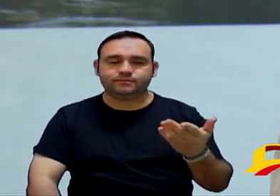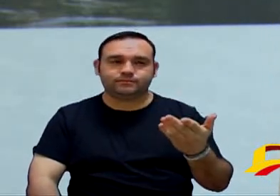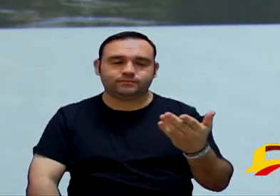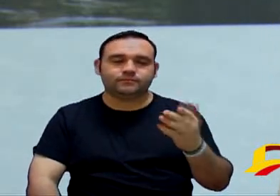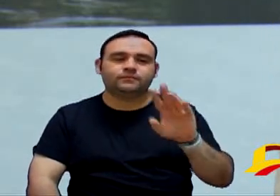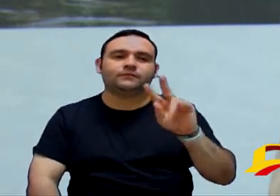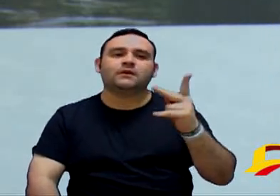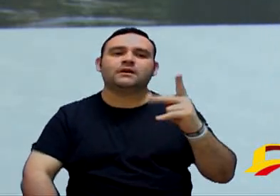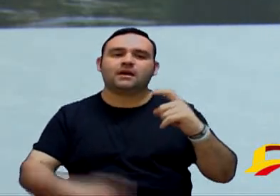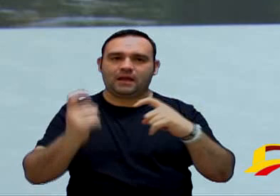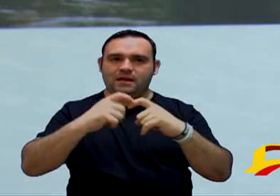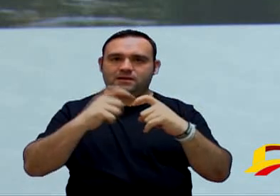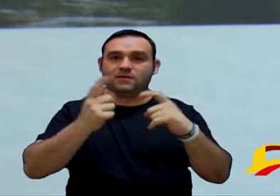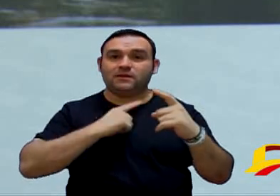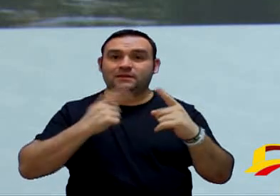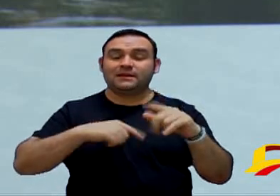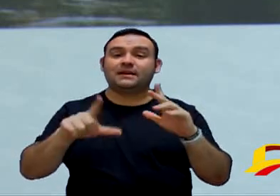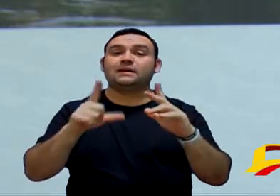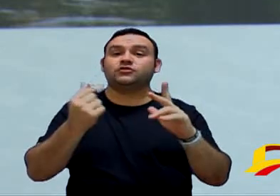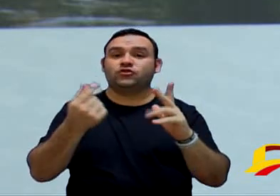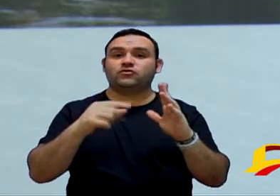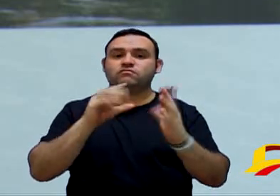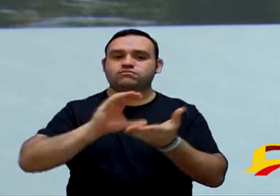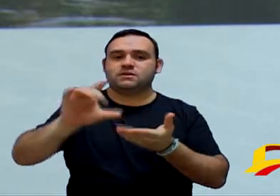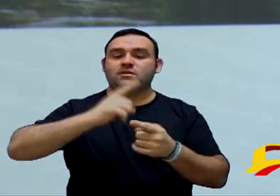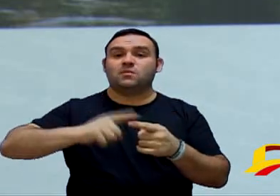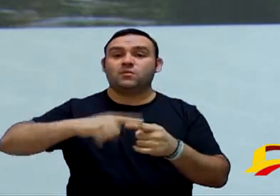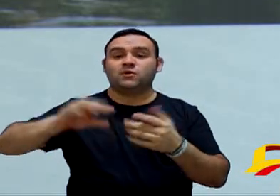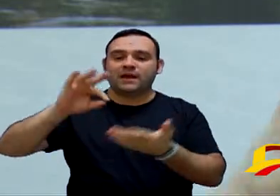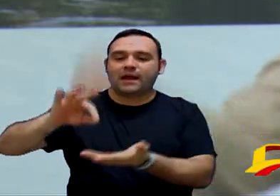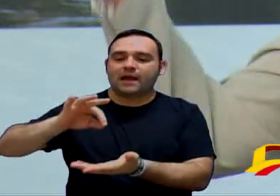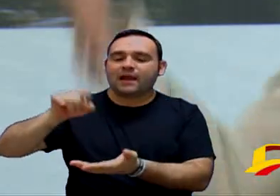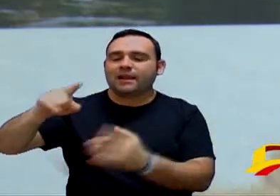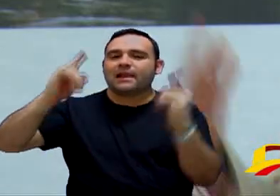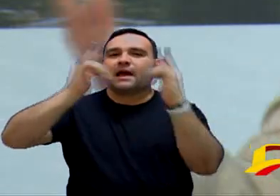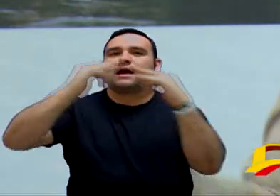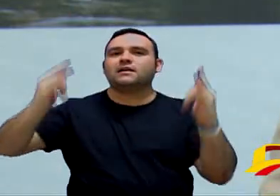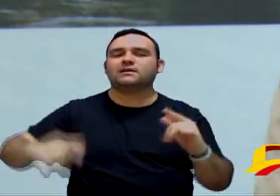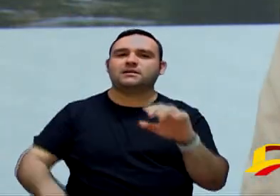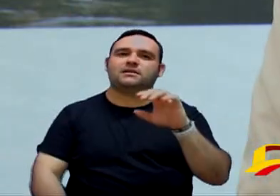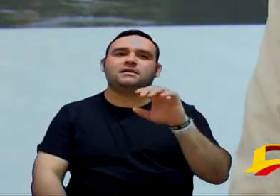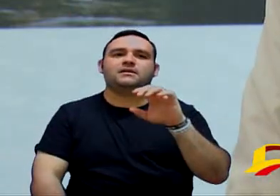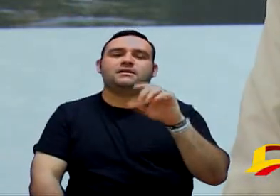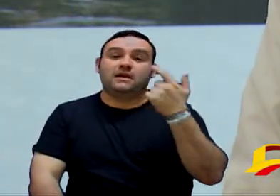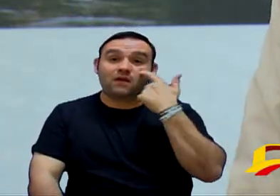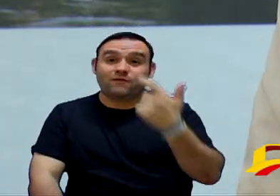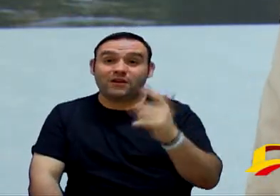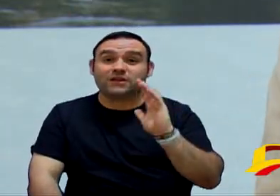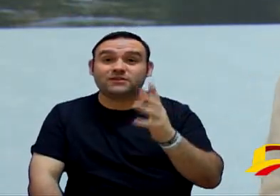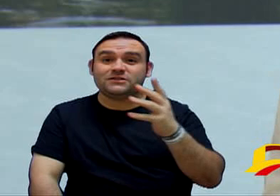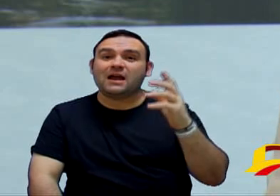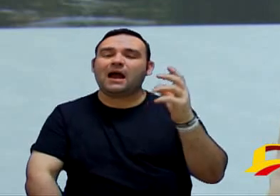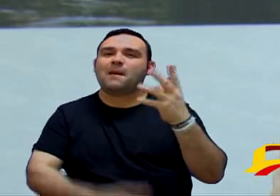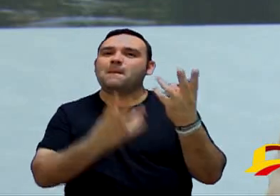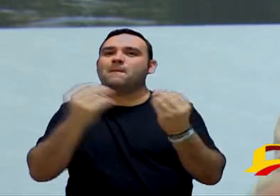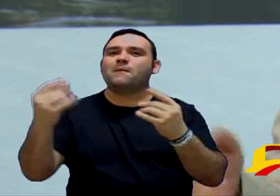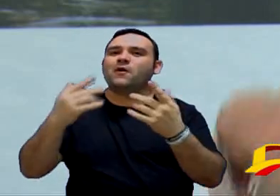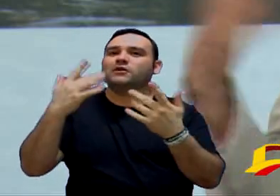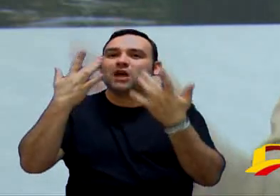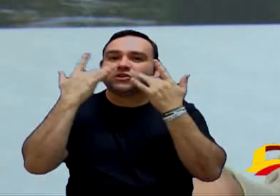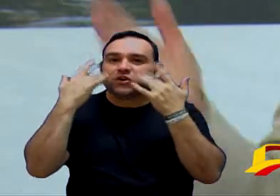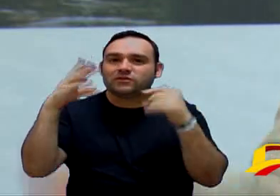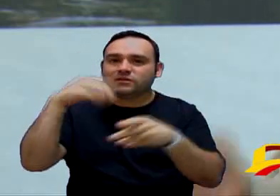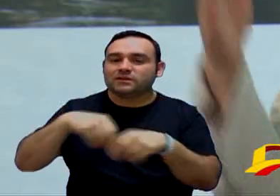Hélio ele fez uma Emenda para recuperar a lona do Chico que assistir eu assisti lá muitos espetáculos